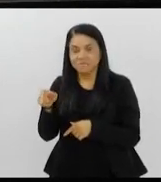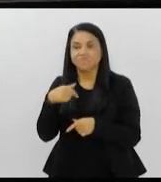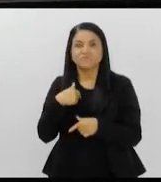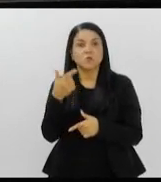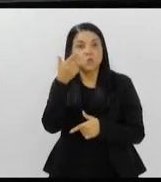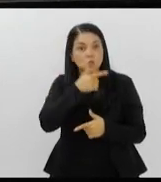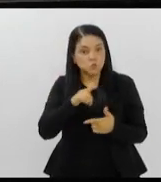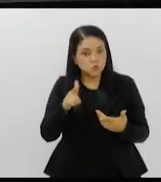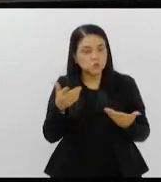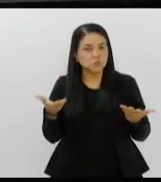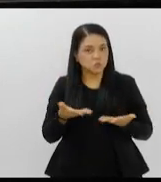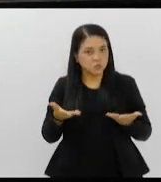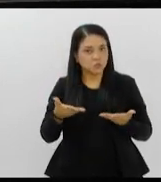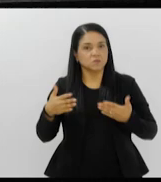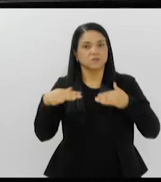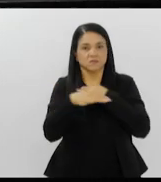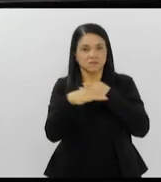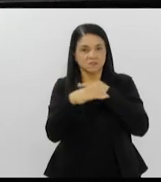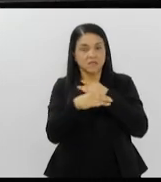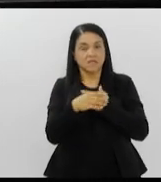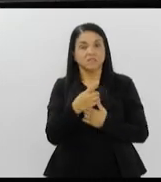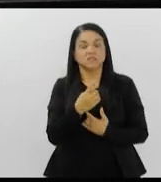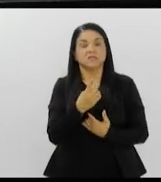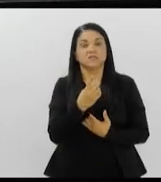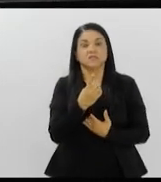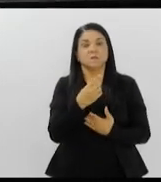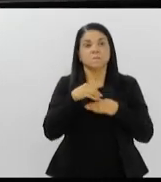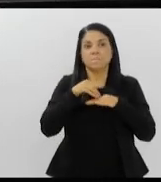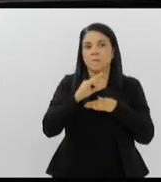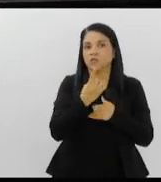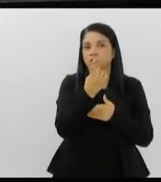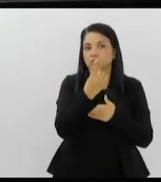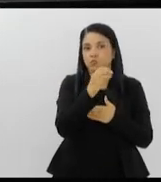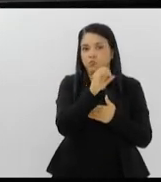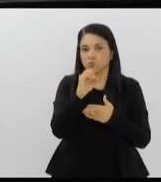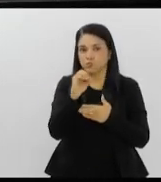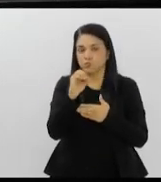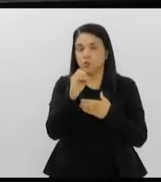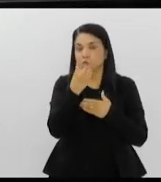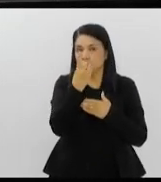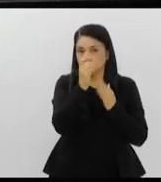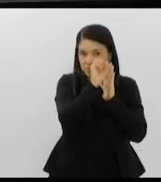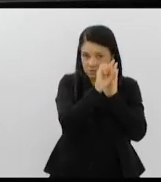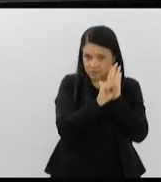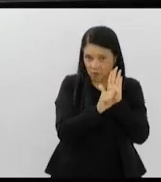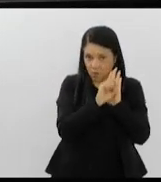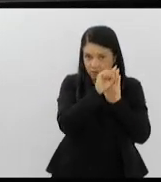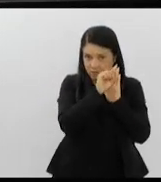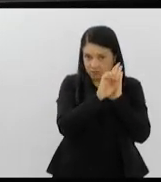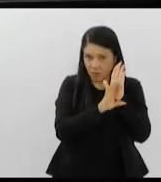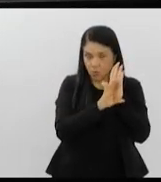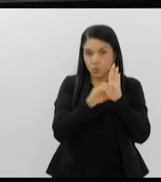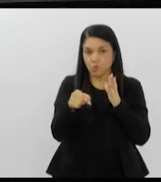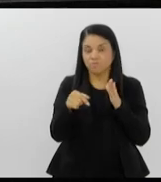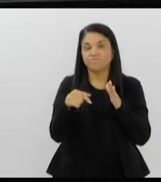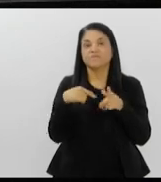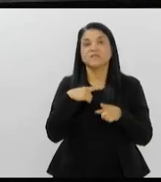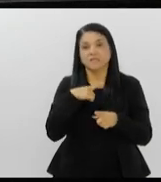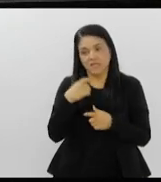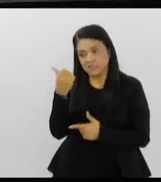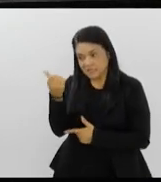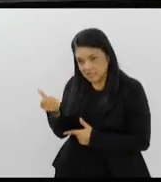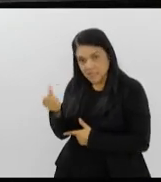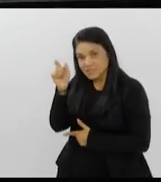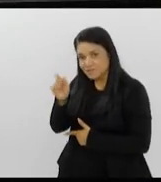passar mais de 1 século sem uma insegurança hídrica mais severa tem a ver com esses 6 nomes,